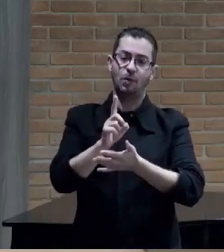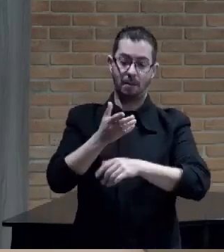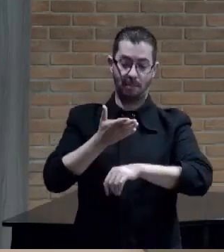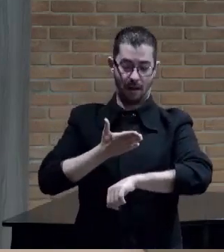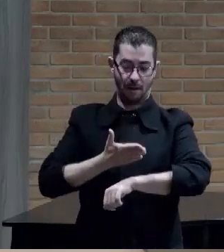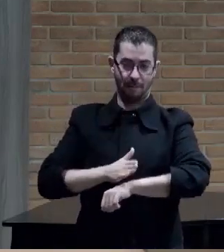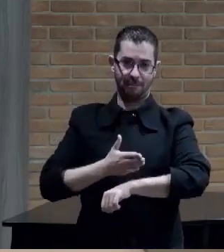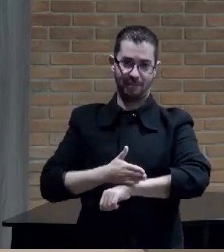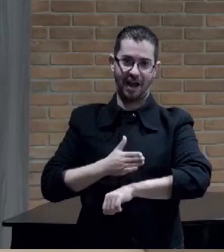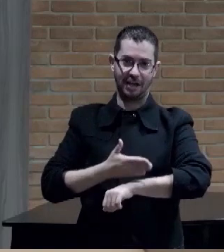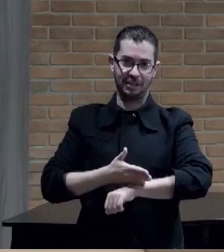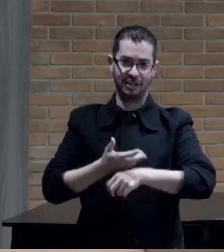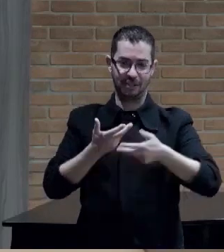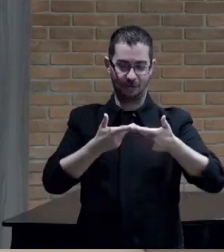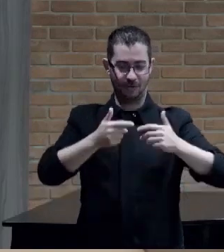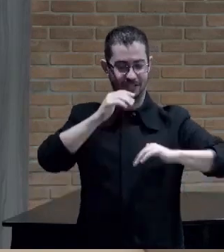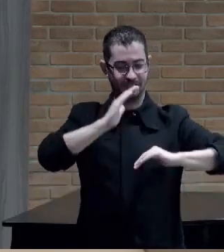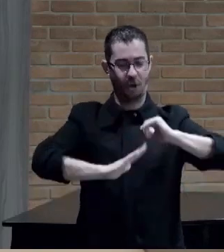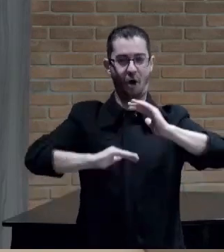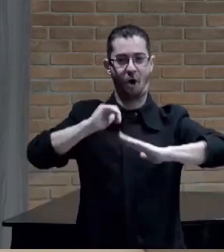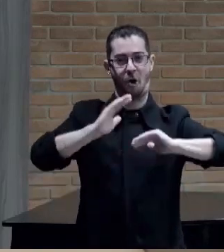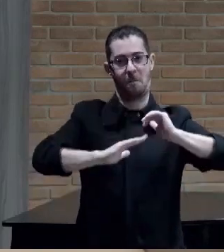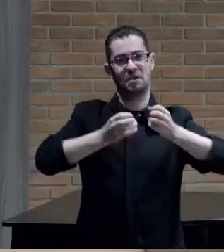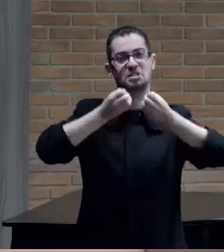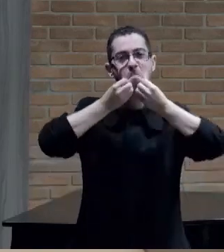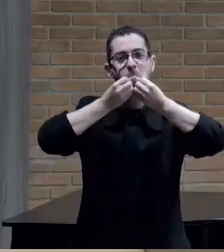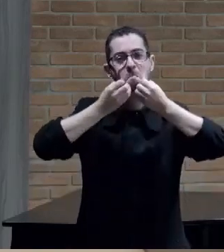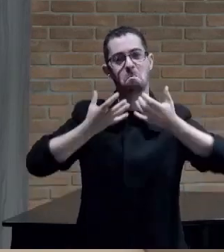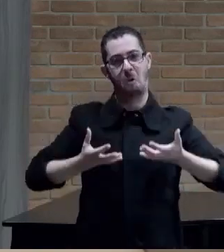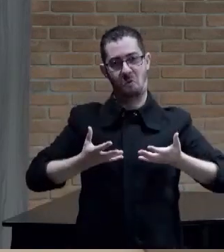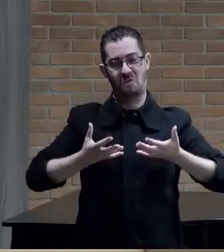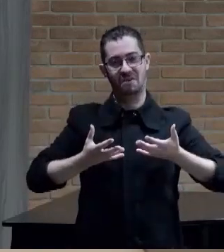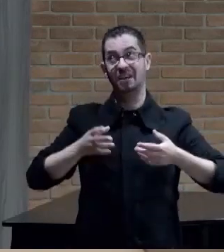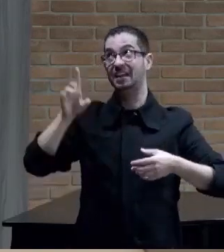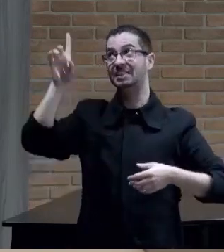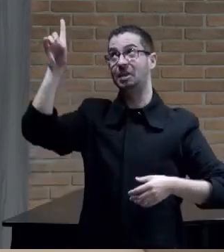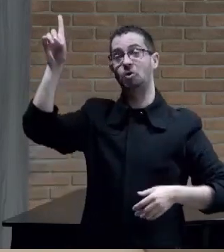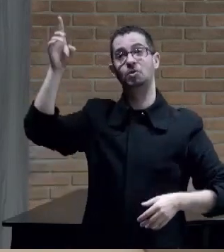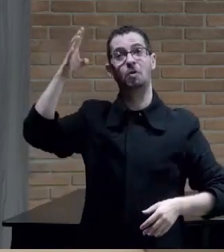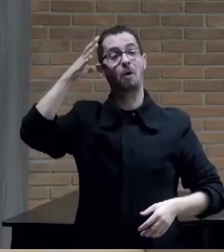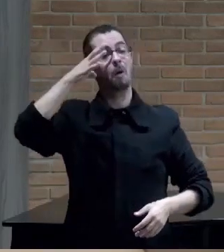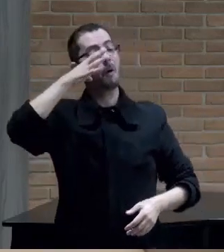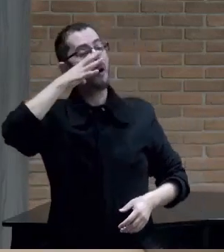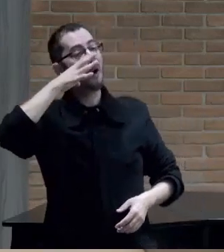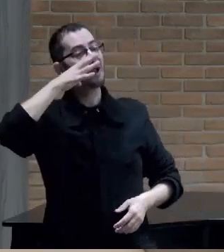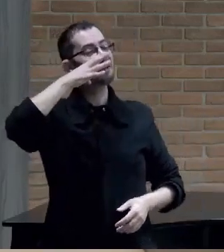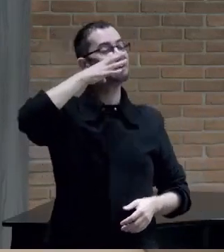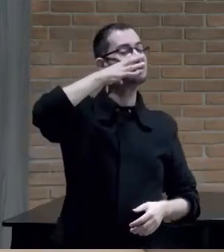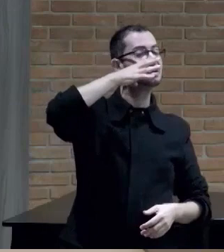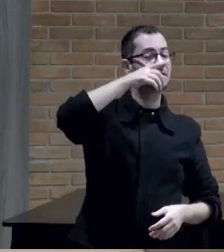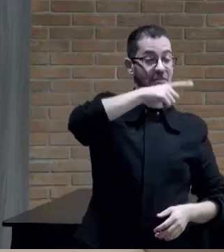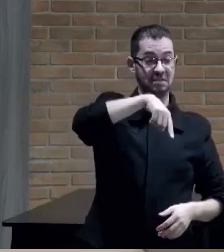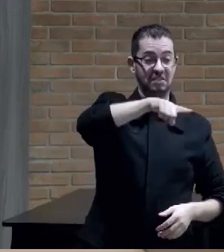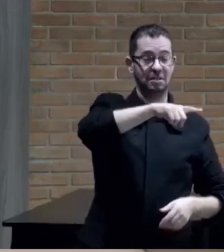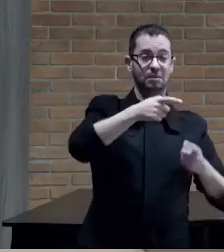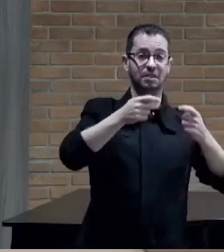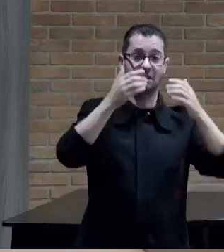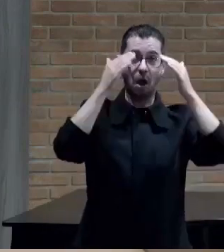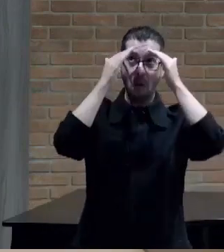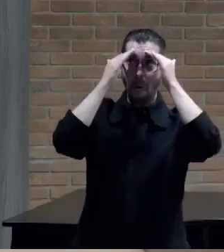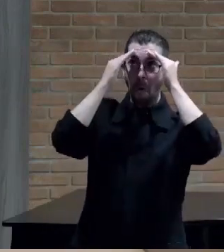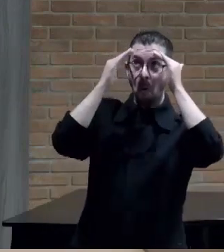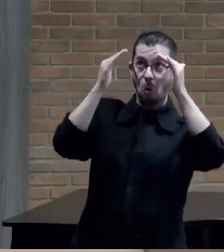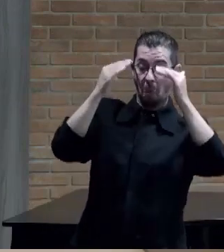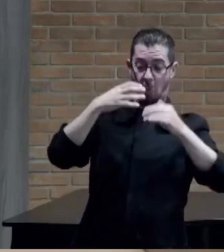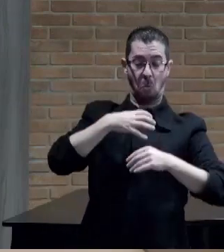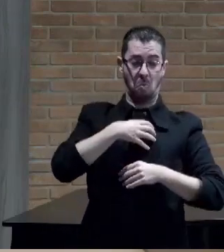prática de boas obras. Deus não pede primeiro aos homens que se comportem. Você nunca